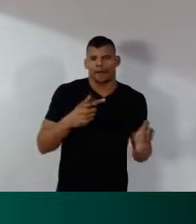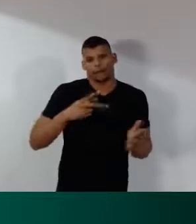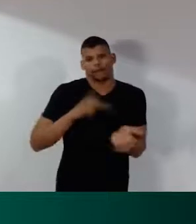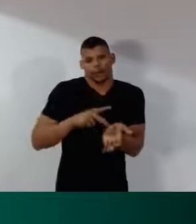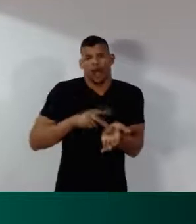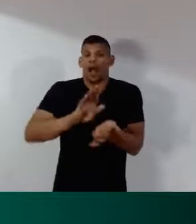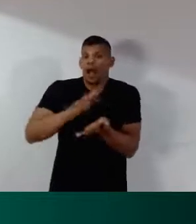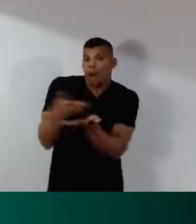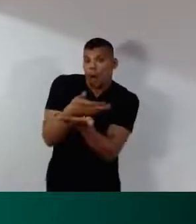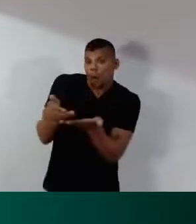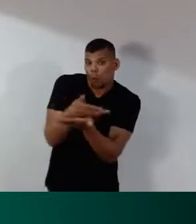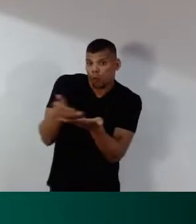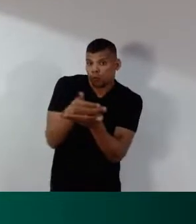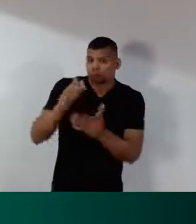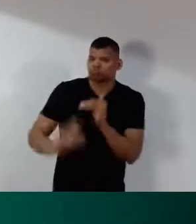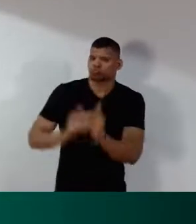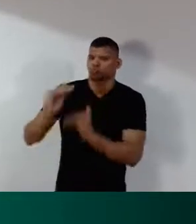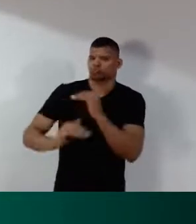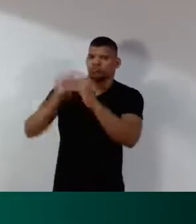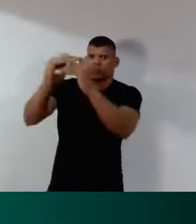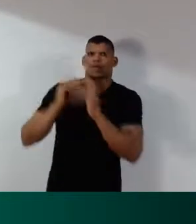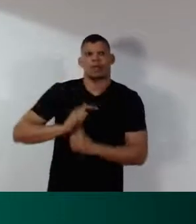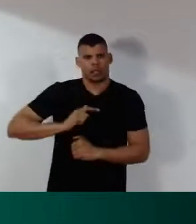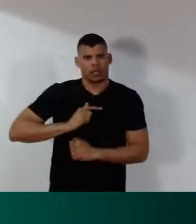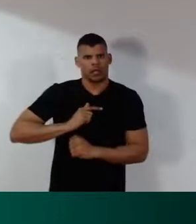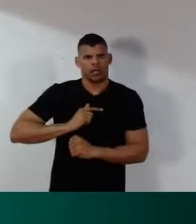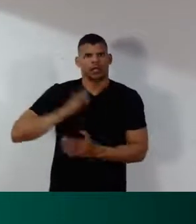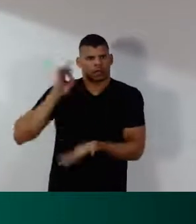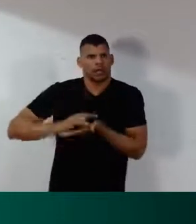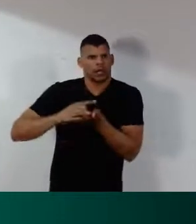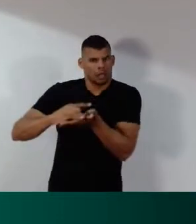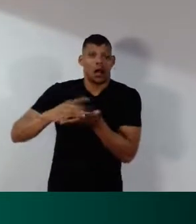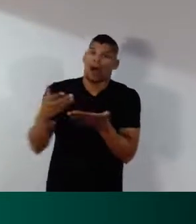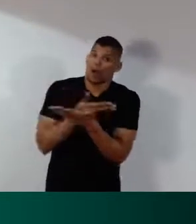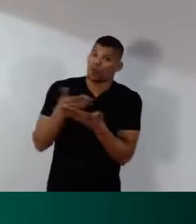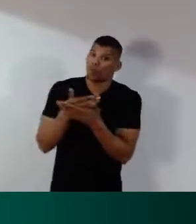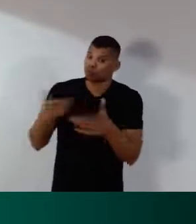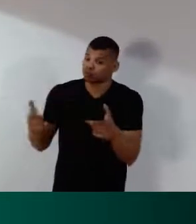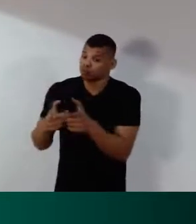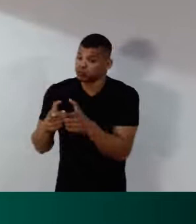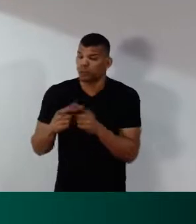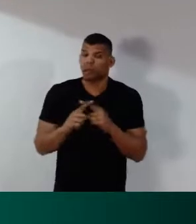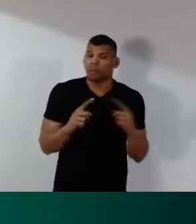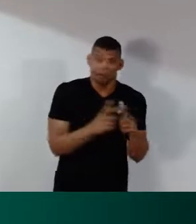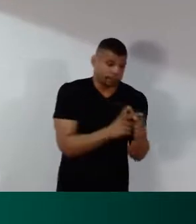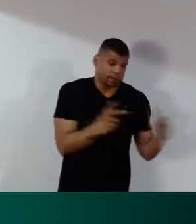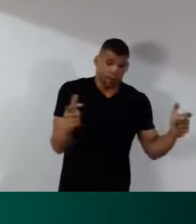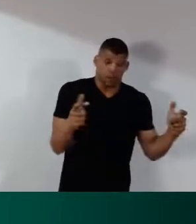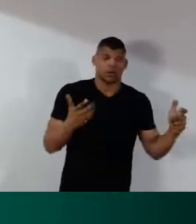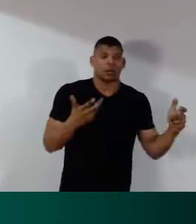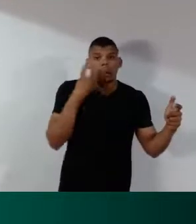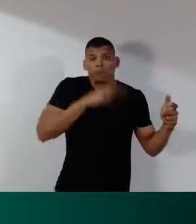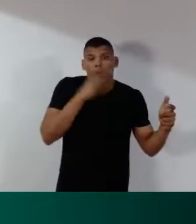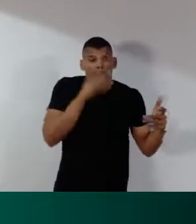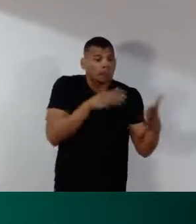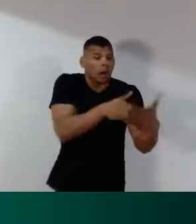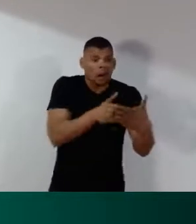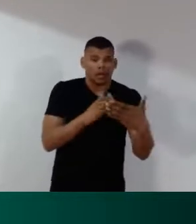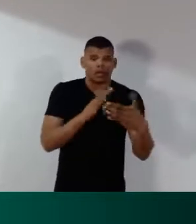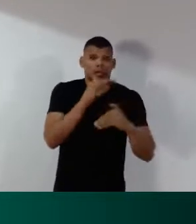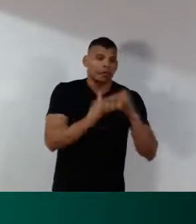uma parte de nós tenha tido avanços significativos outra parte continua confinada no